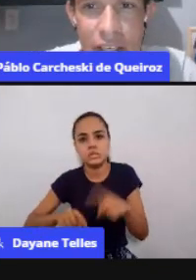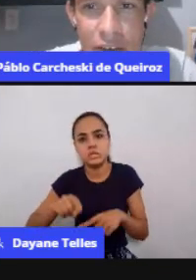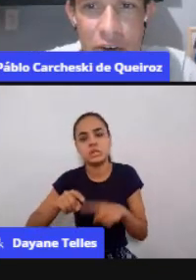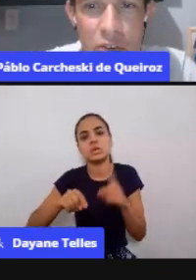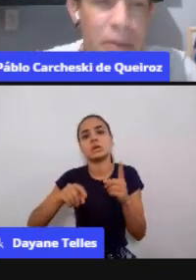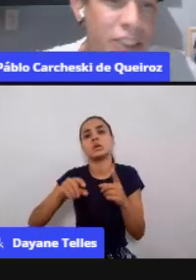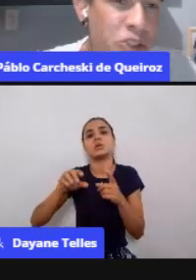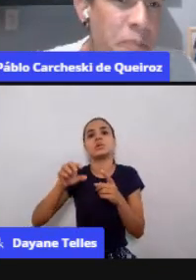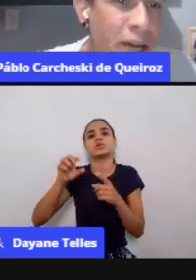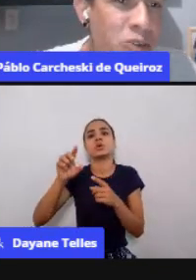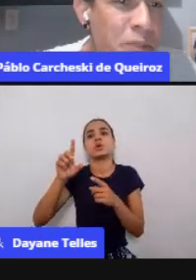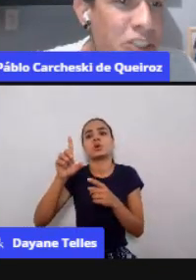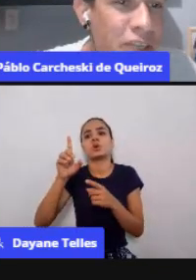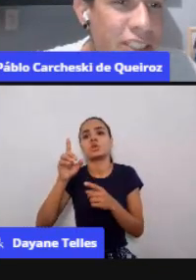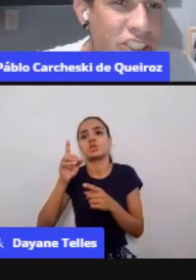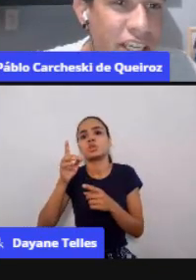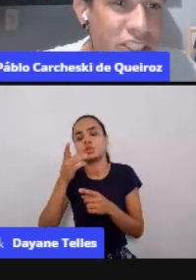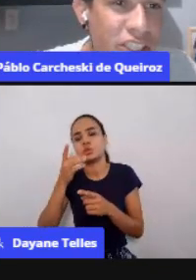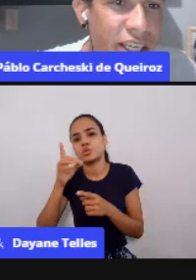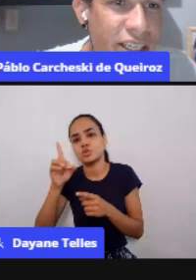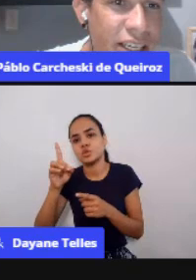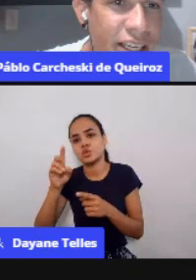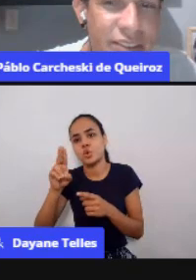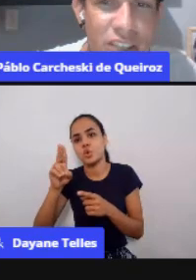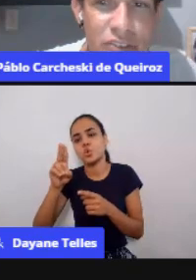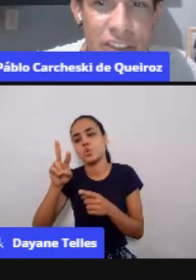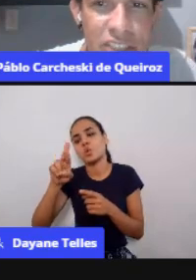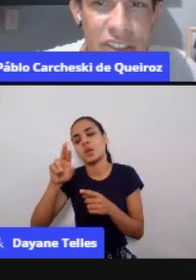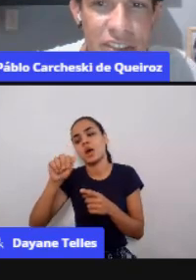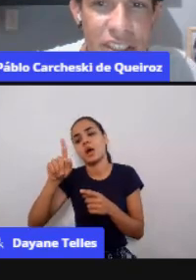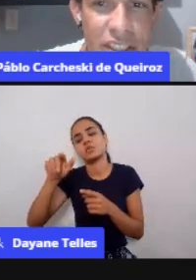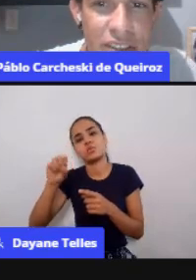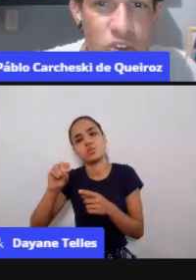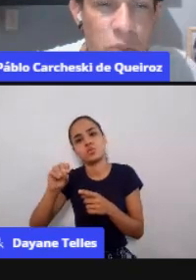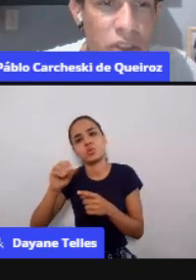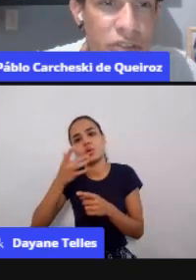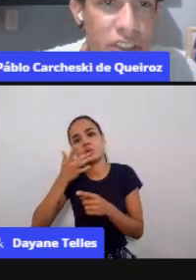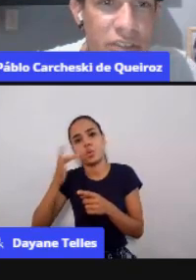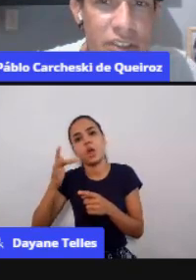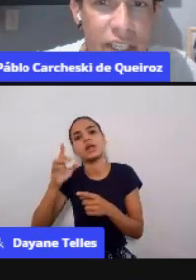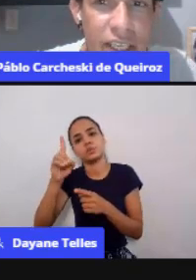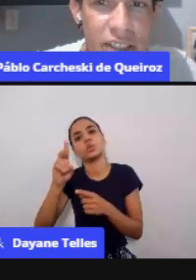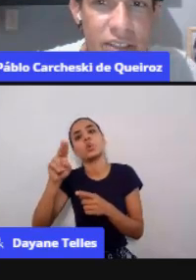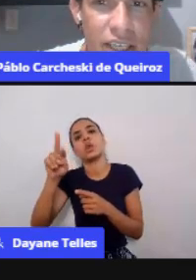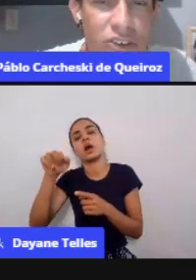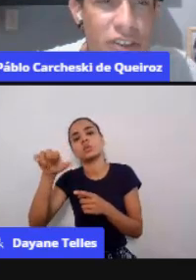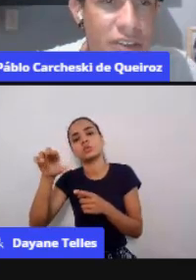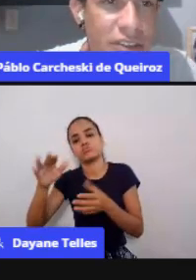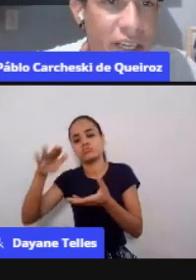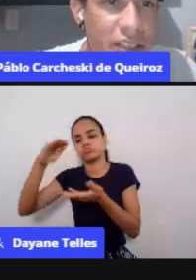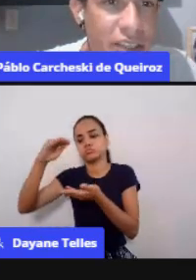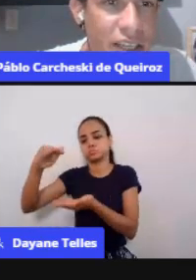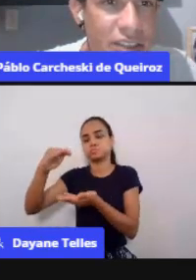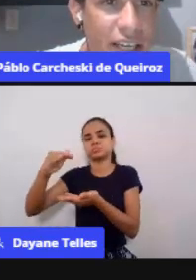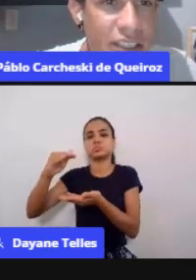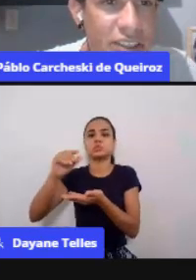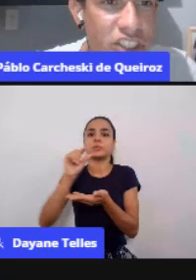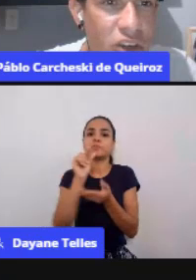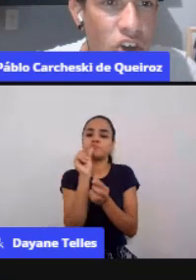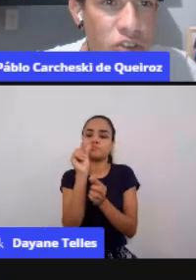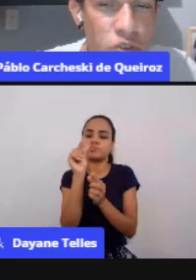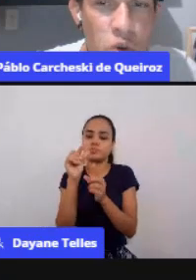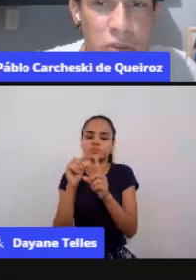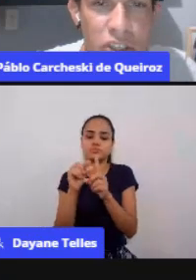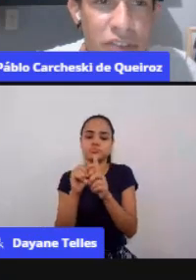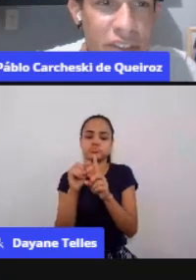Porque eu bati o pé com os meninos e falei, gente, esses não visíveis aí, esses cubos não visíveis têm coisas estranhas. Será que